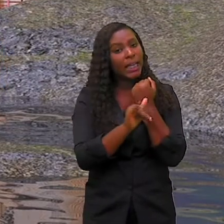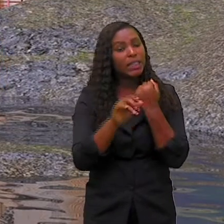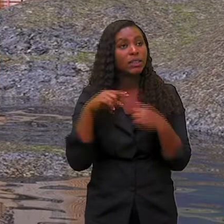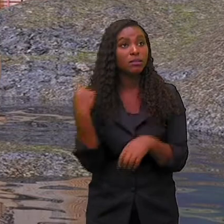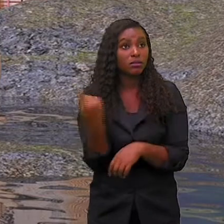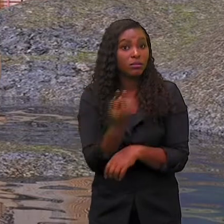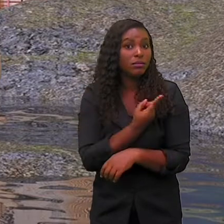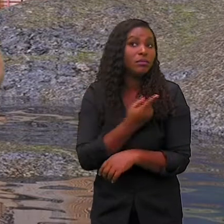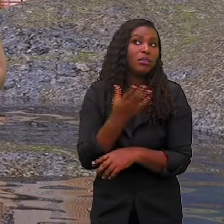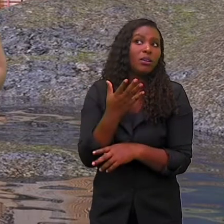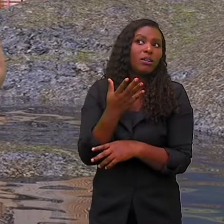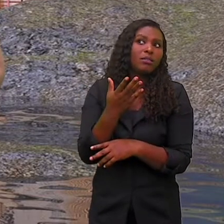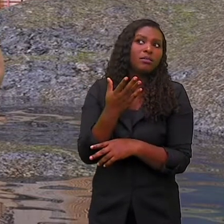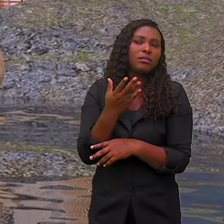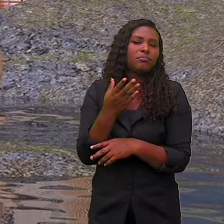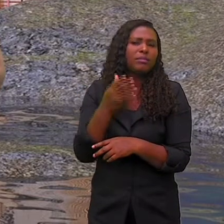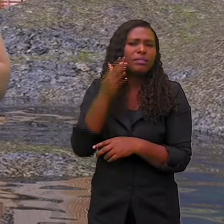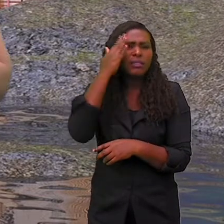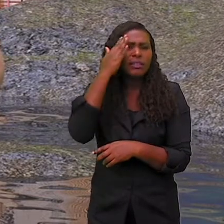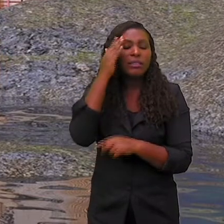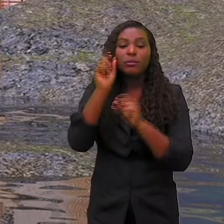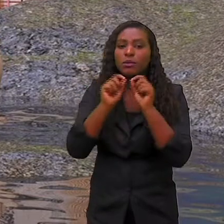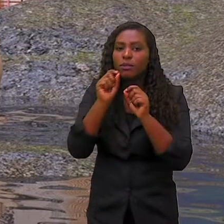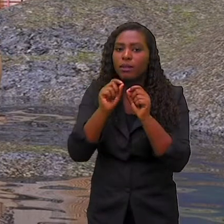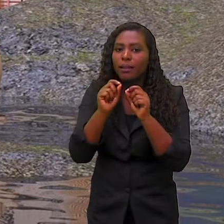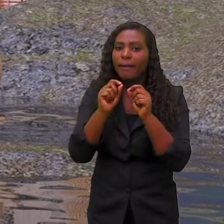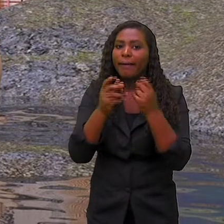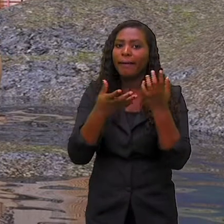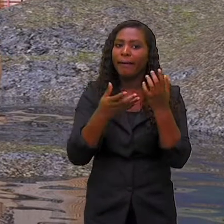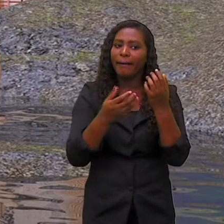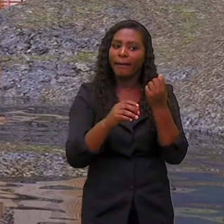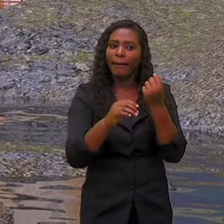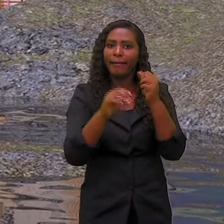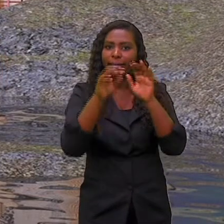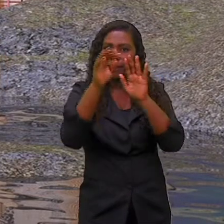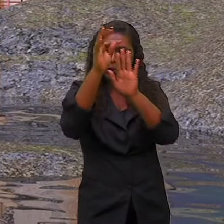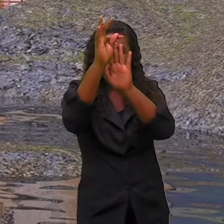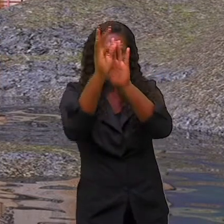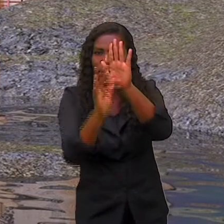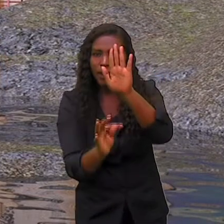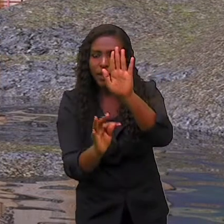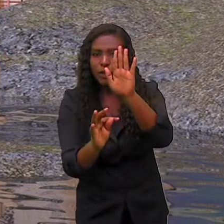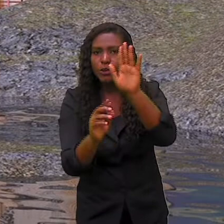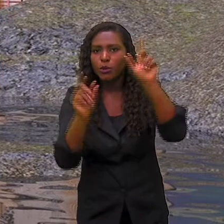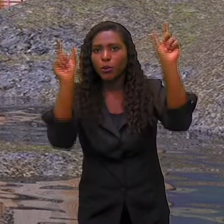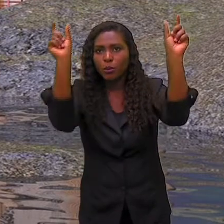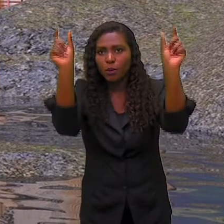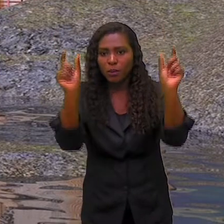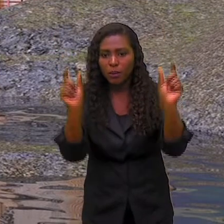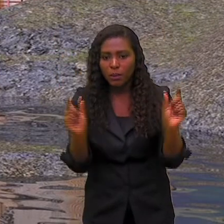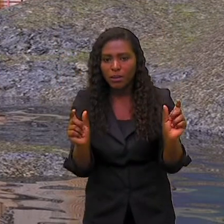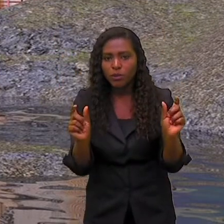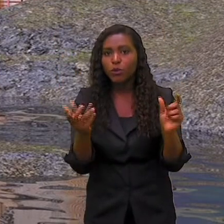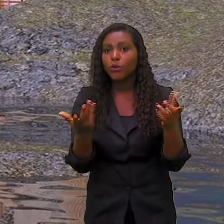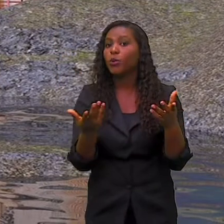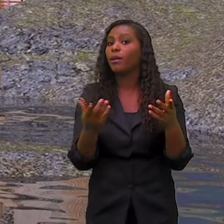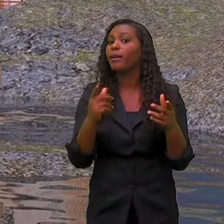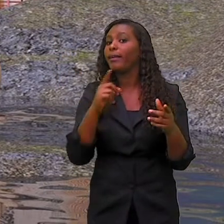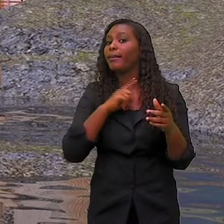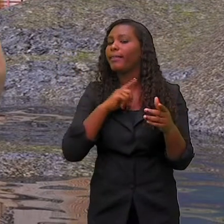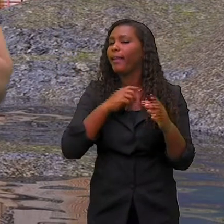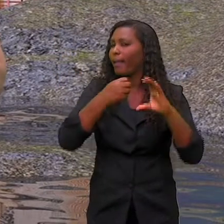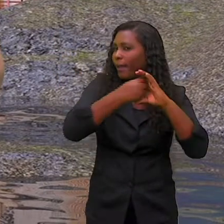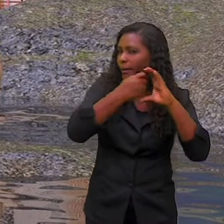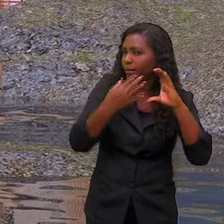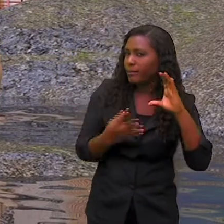tipo textual, que possui uma estrutura com alguns elementos, certo? Vamos relembrar quais são esses elementos? Nós já tivemos uma